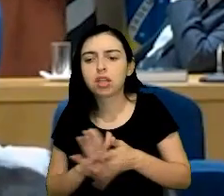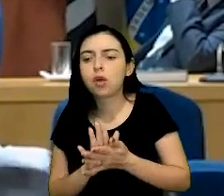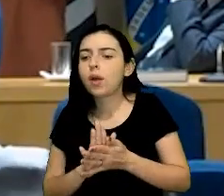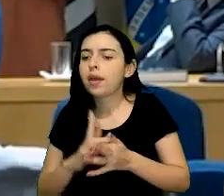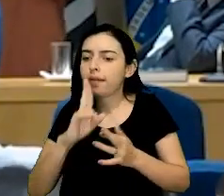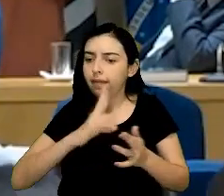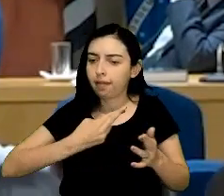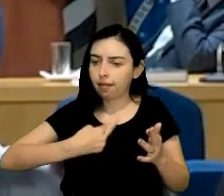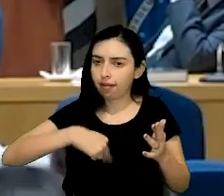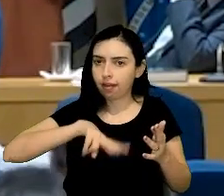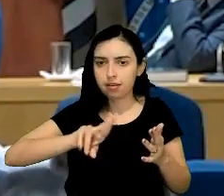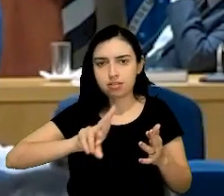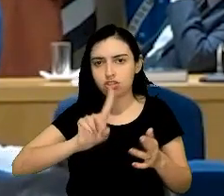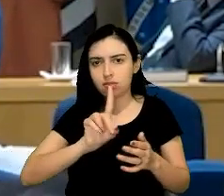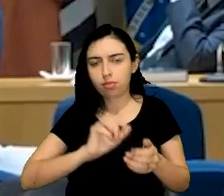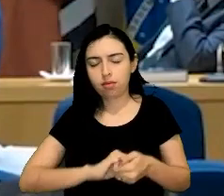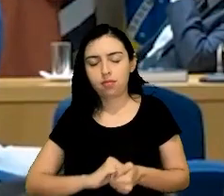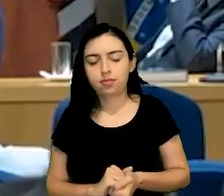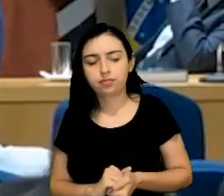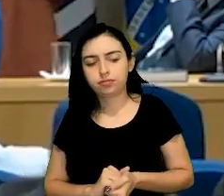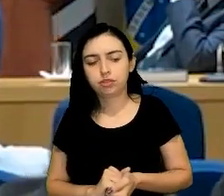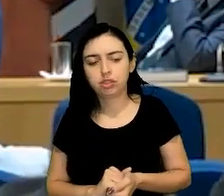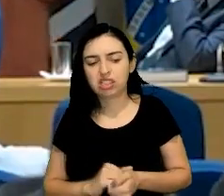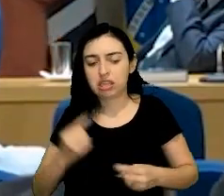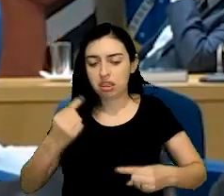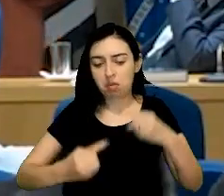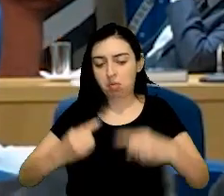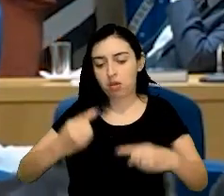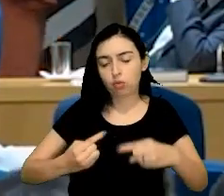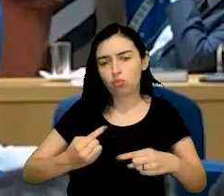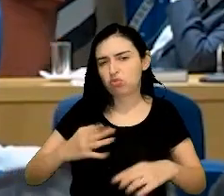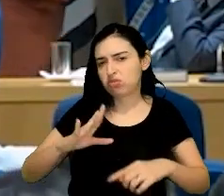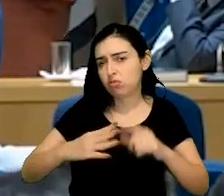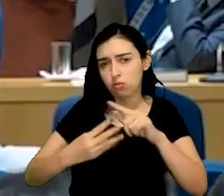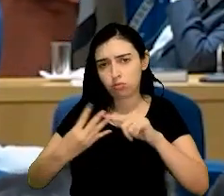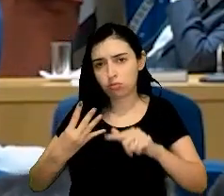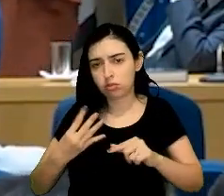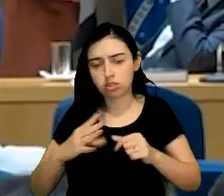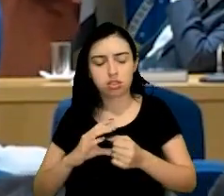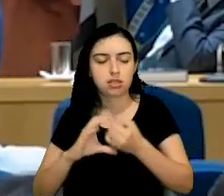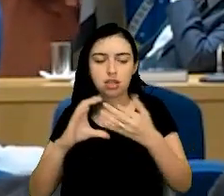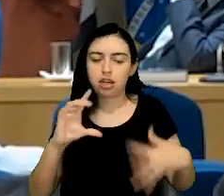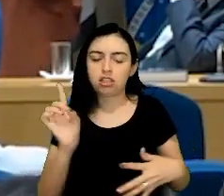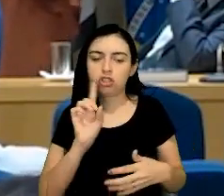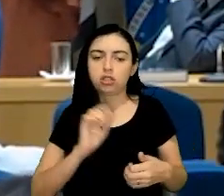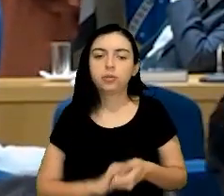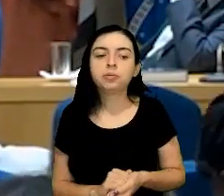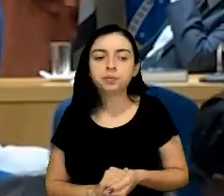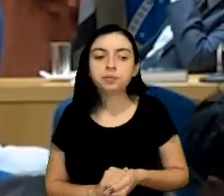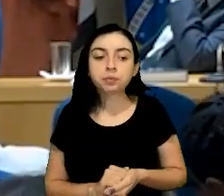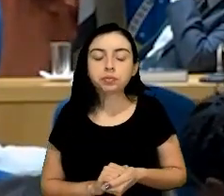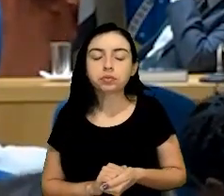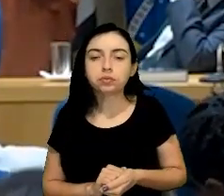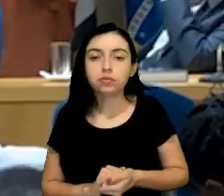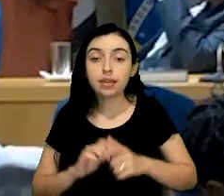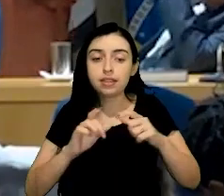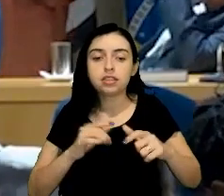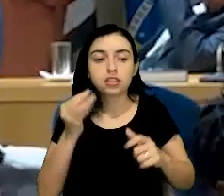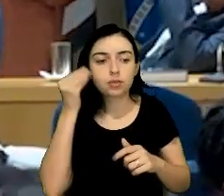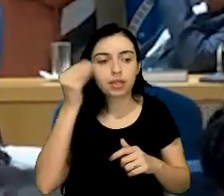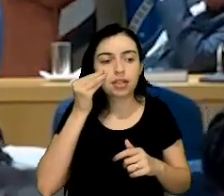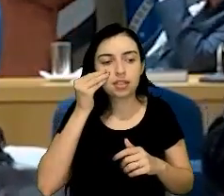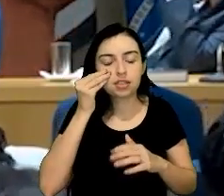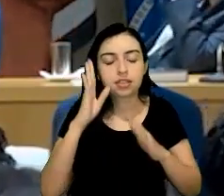nós não estamos disputando com eles nenhuma dessas questões, né? Então, esse cenário da migração